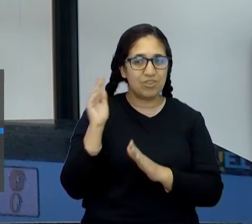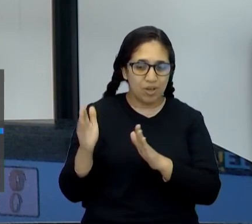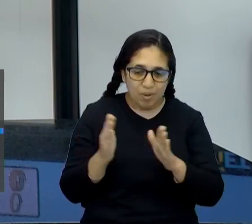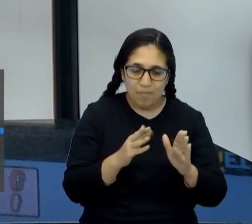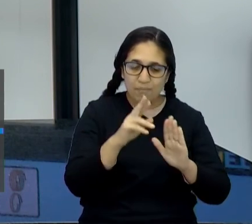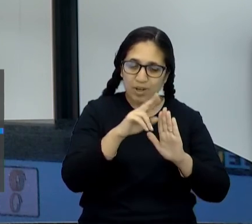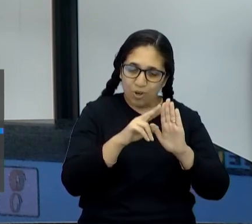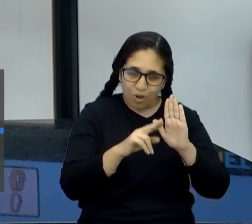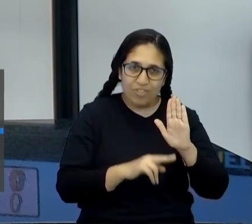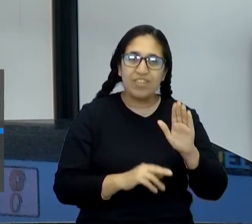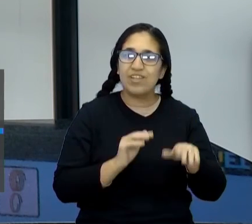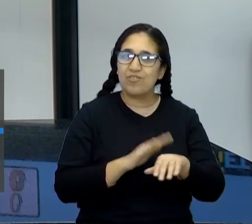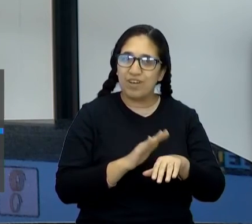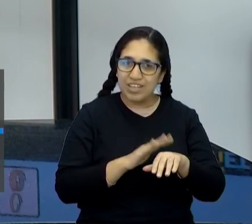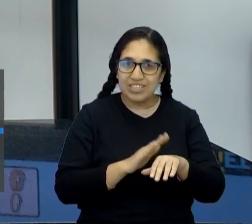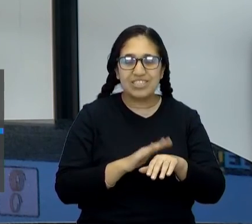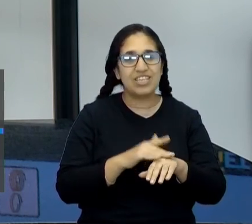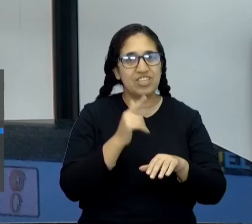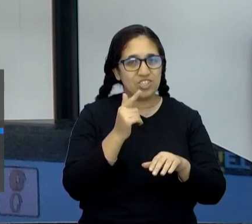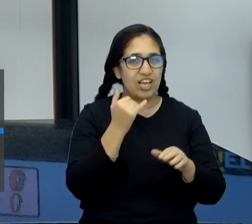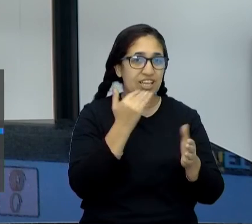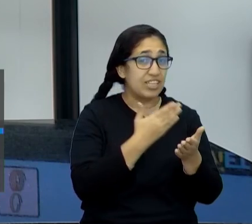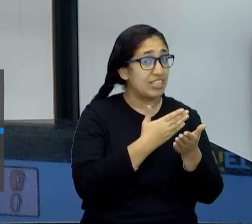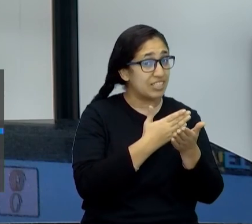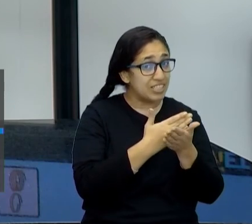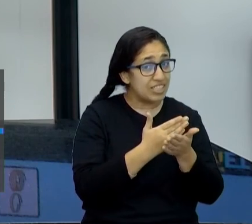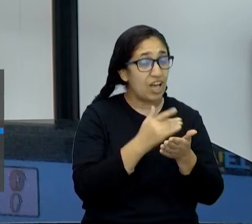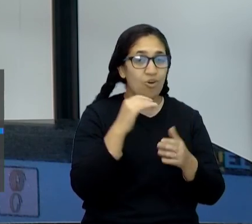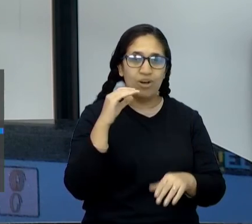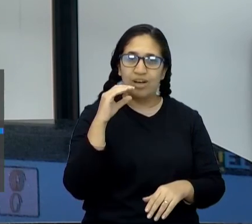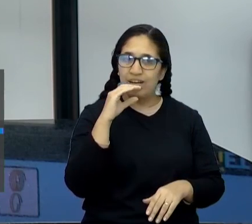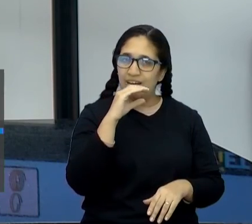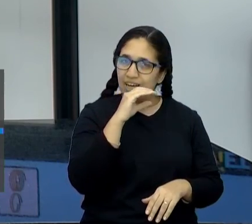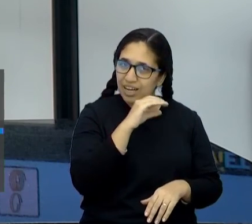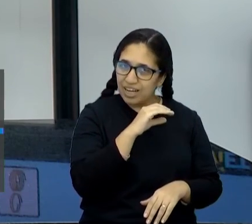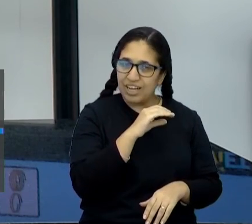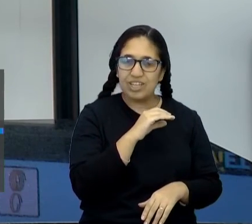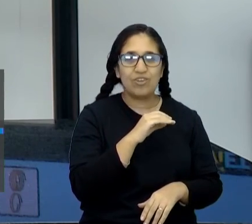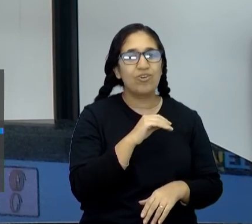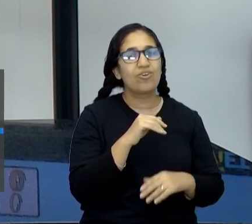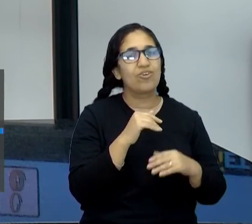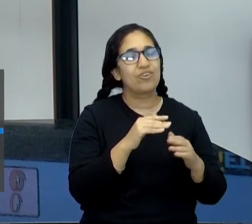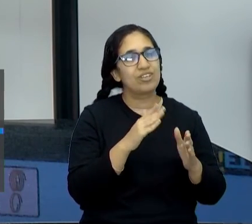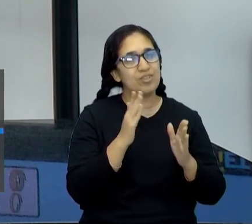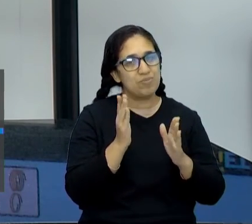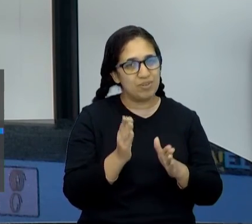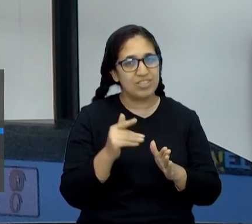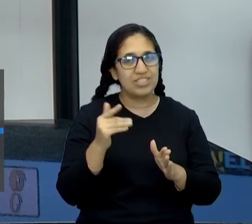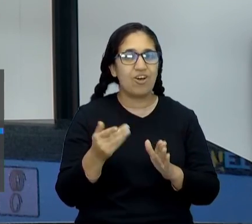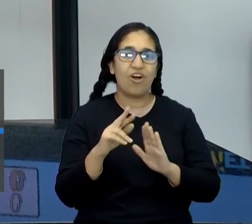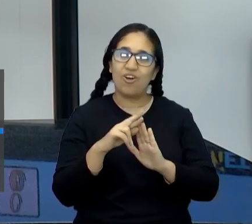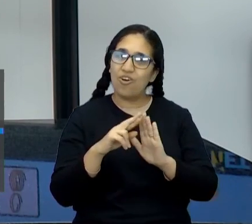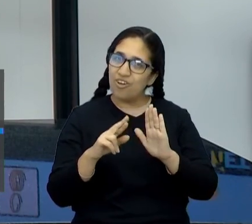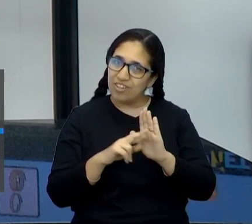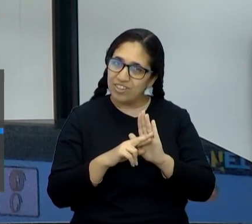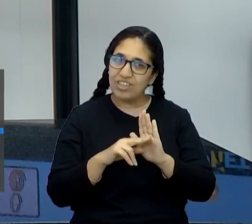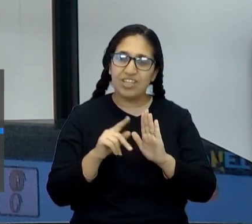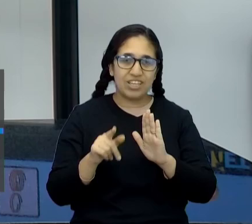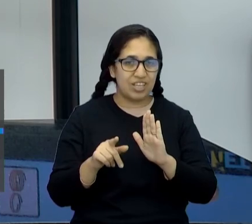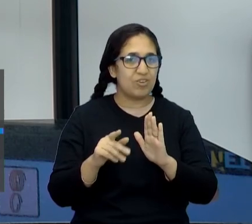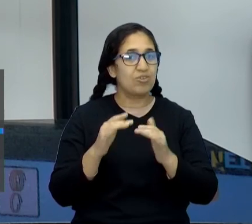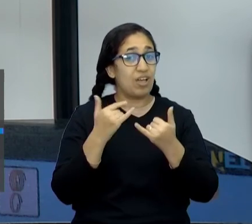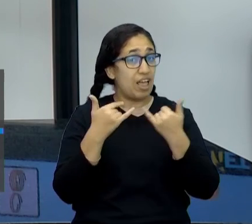roteiro para concluir. Então, o roteiro inicial você falou sobre o calor, como que acontece. Nesta parte do roteiro agora você fala